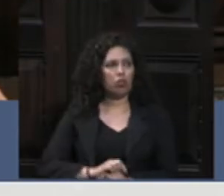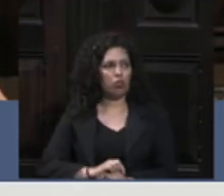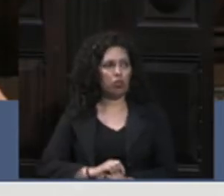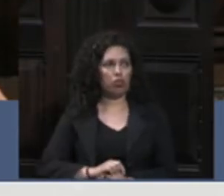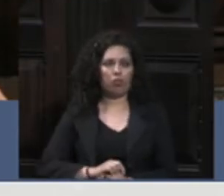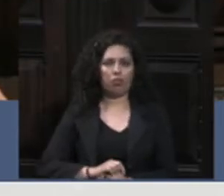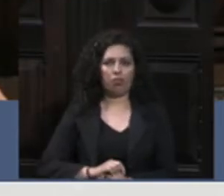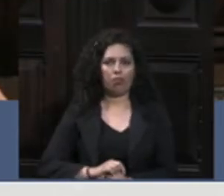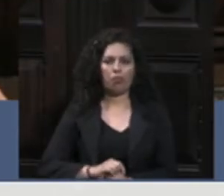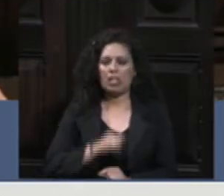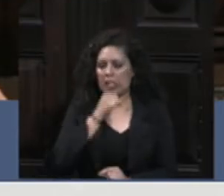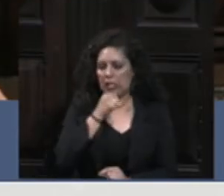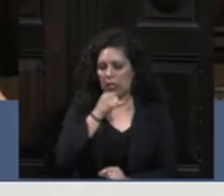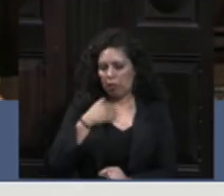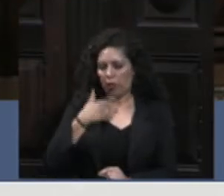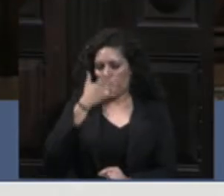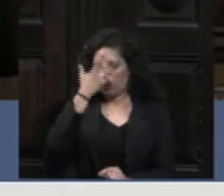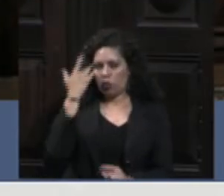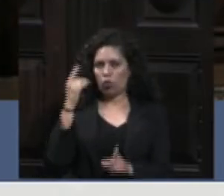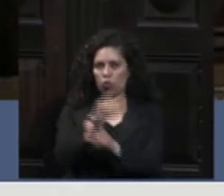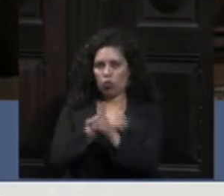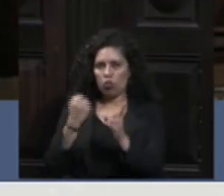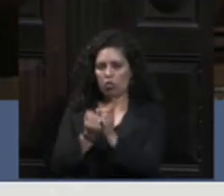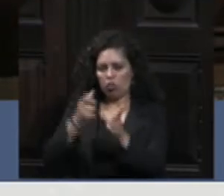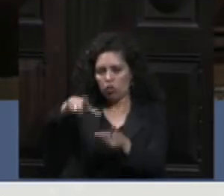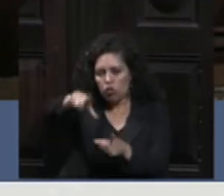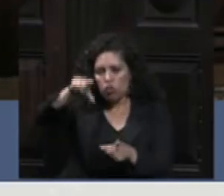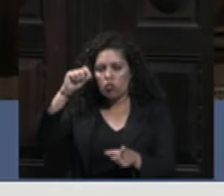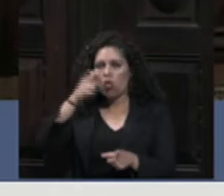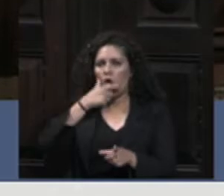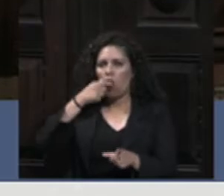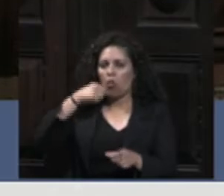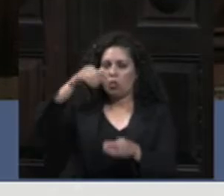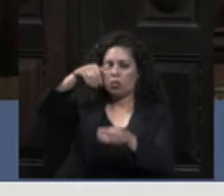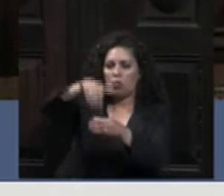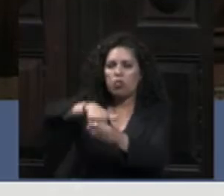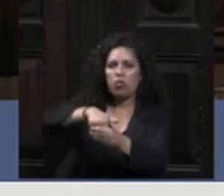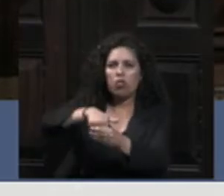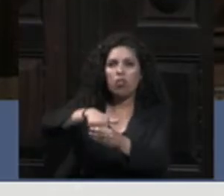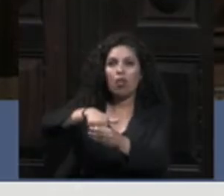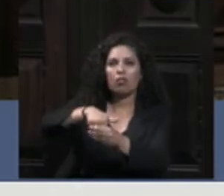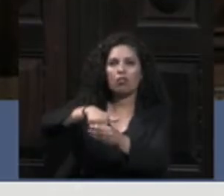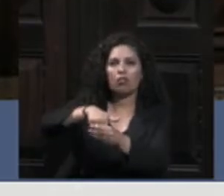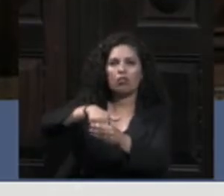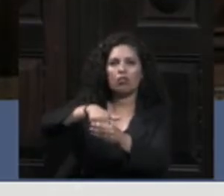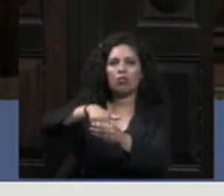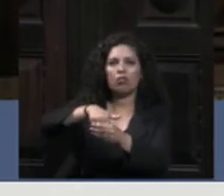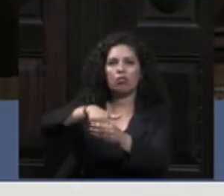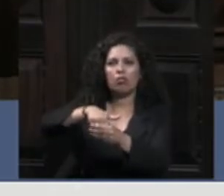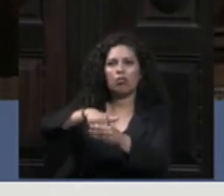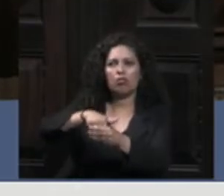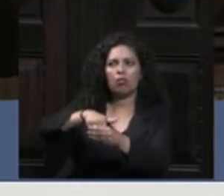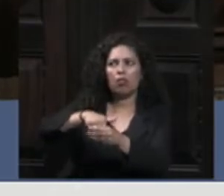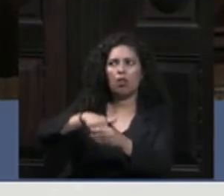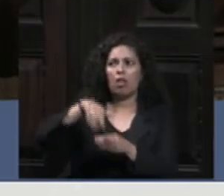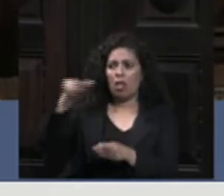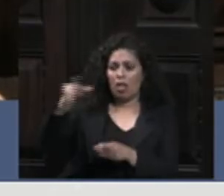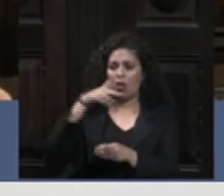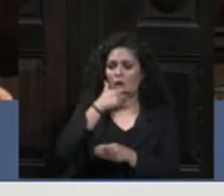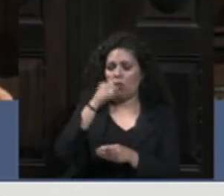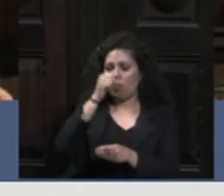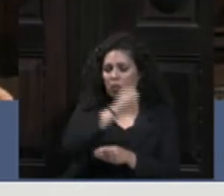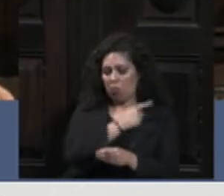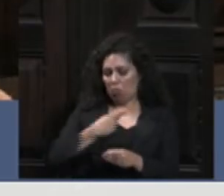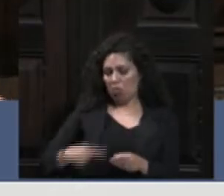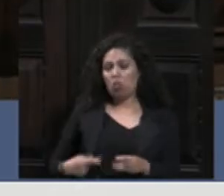praticado, mas de uma forma totalmente dirigida, onde